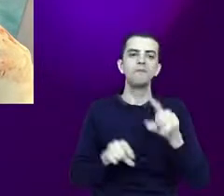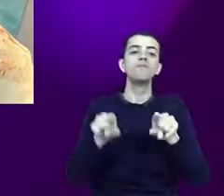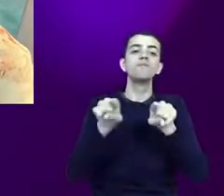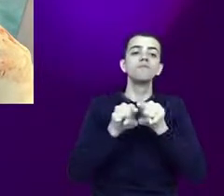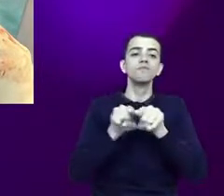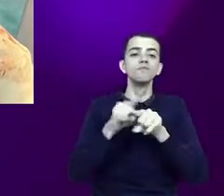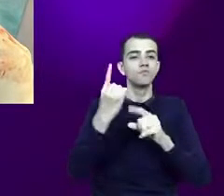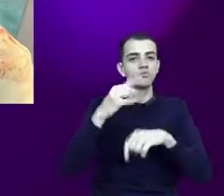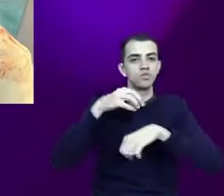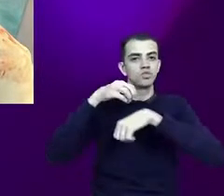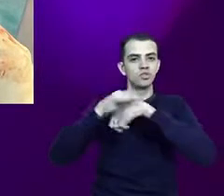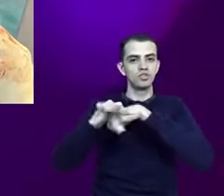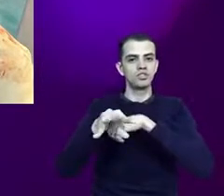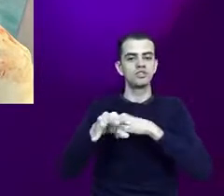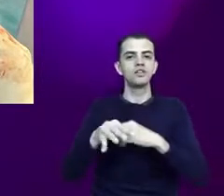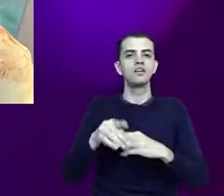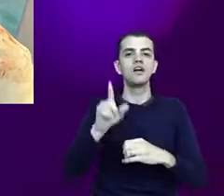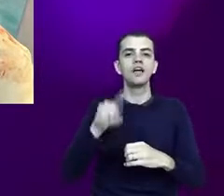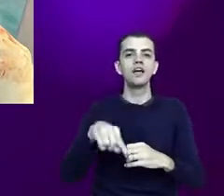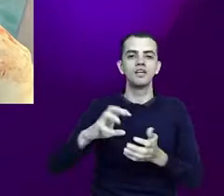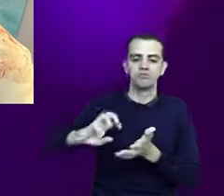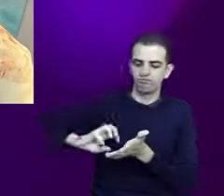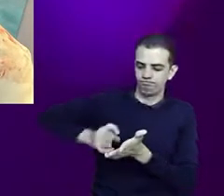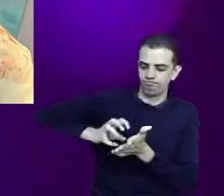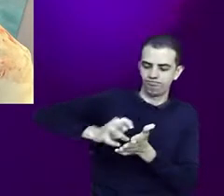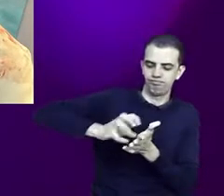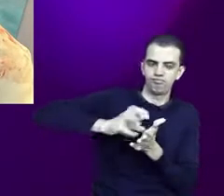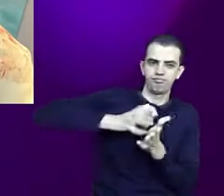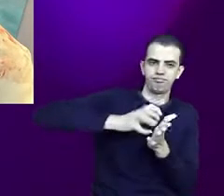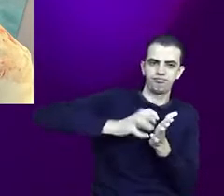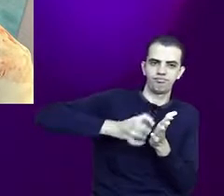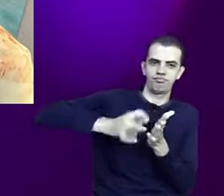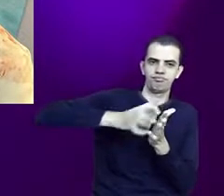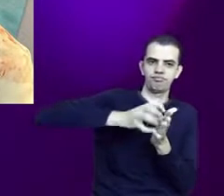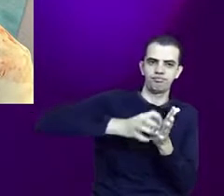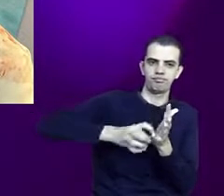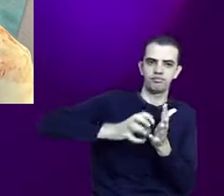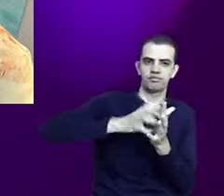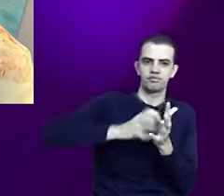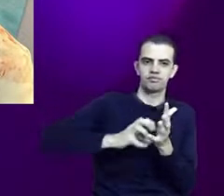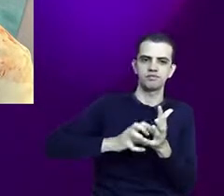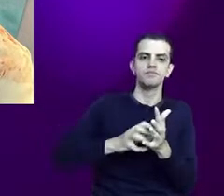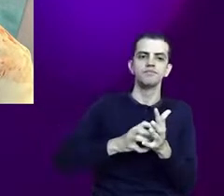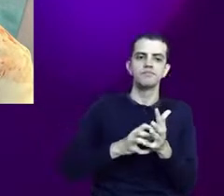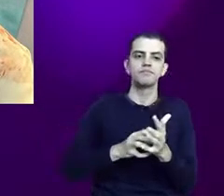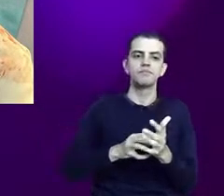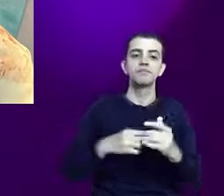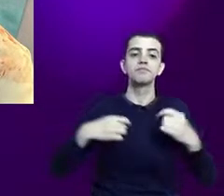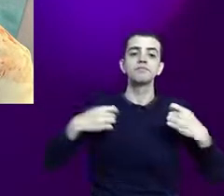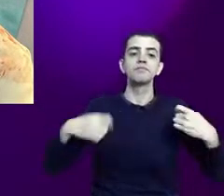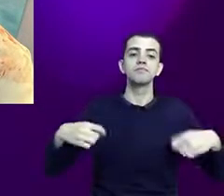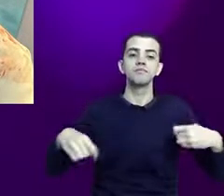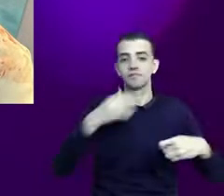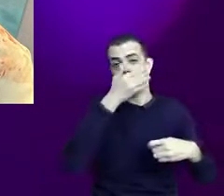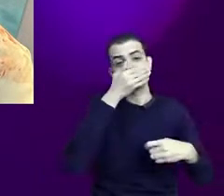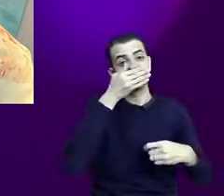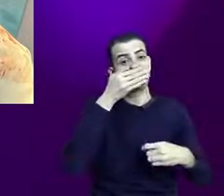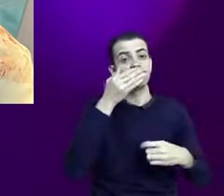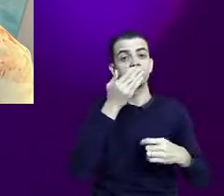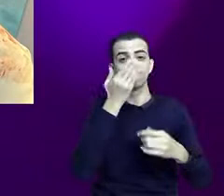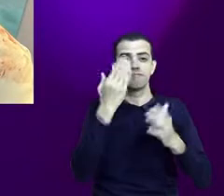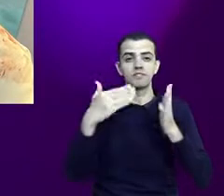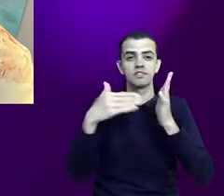dica que a gente passa é a fresagem acetabular. A fresagem acetabular, a gente tem esse